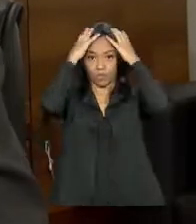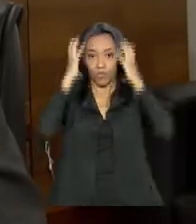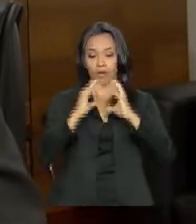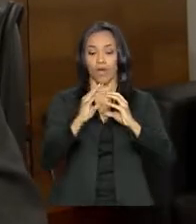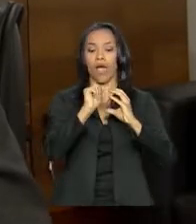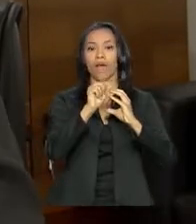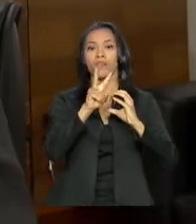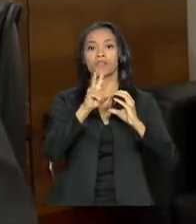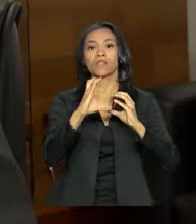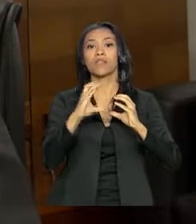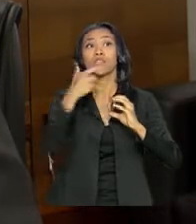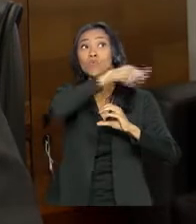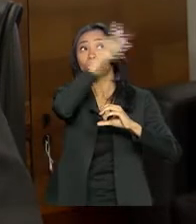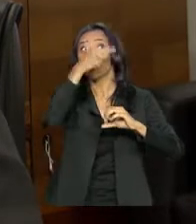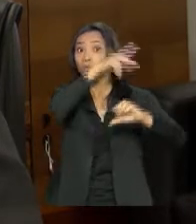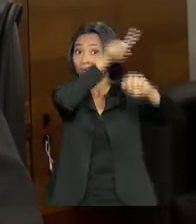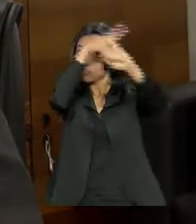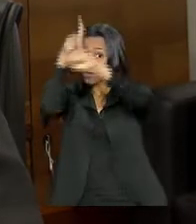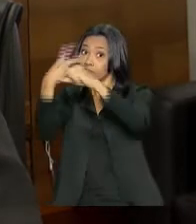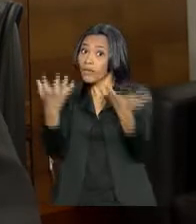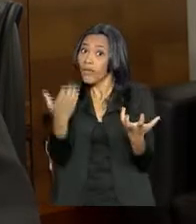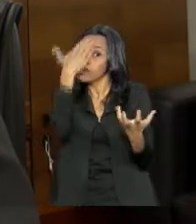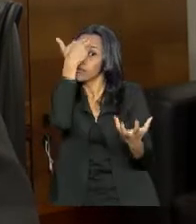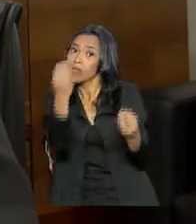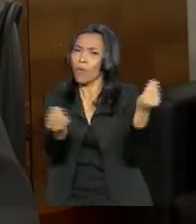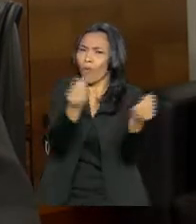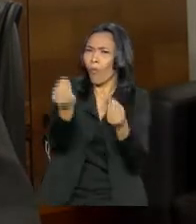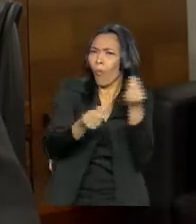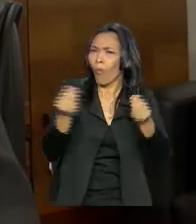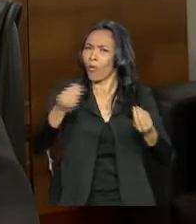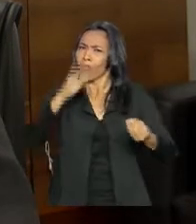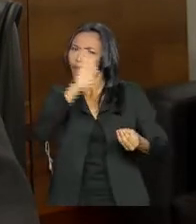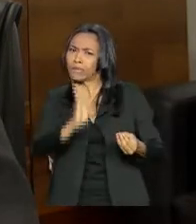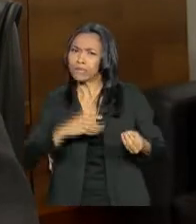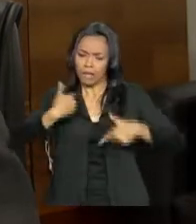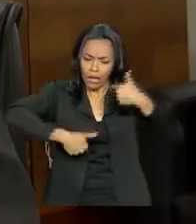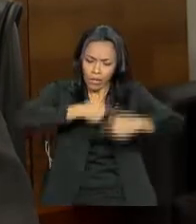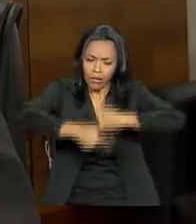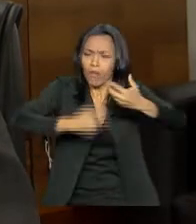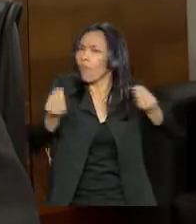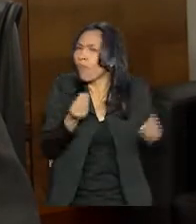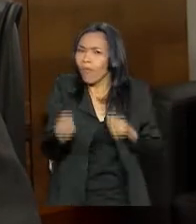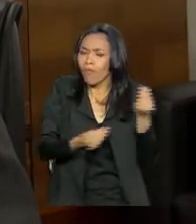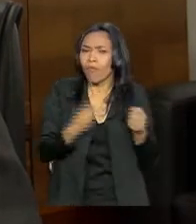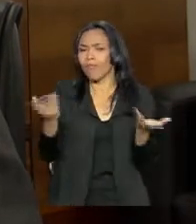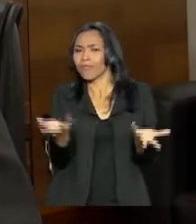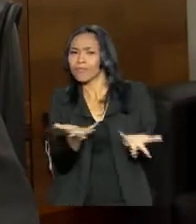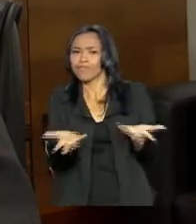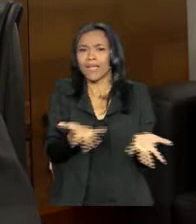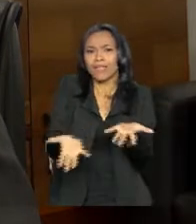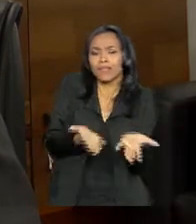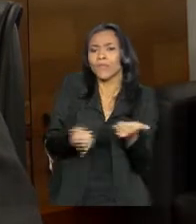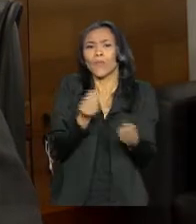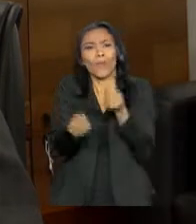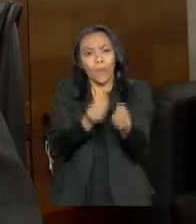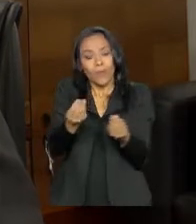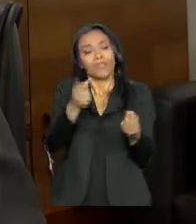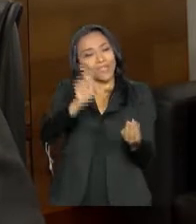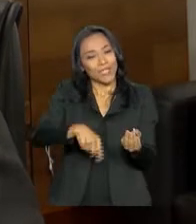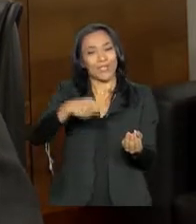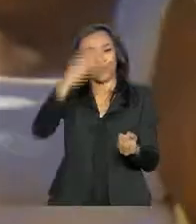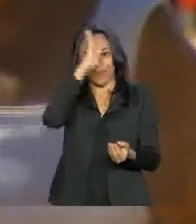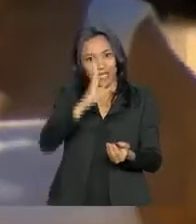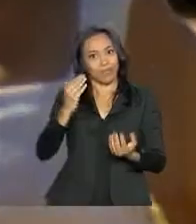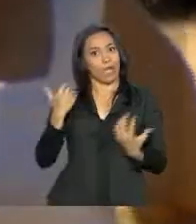boas petizes em outros outras regiões onde foram vistos mas principalmente entenda que o brasil está na